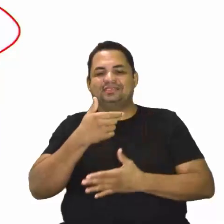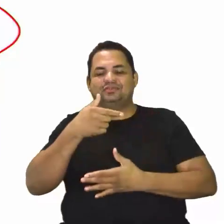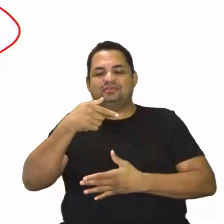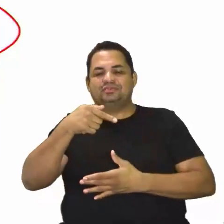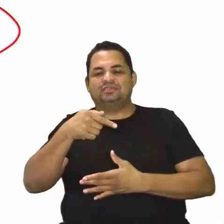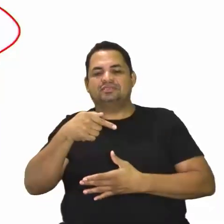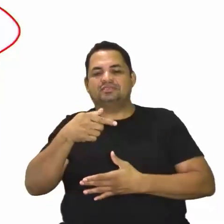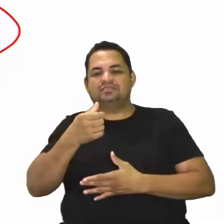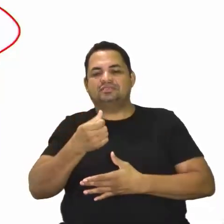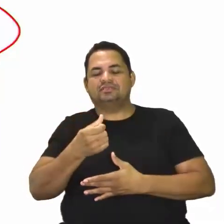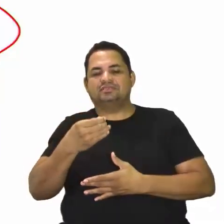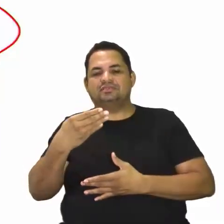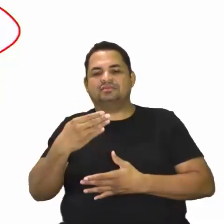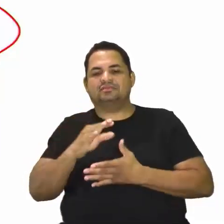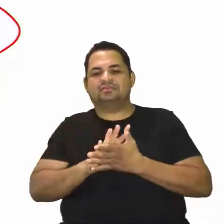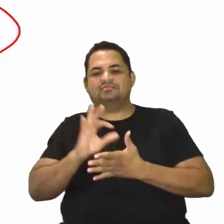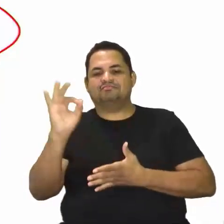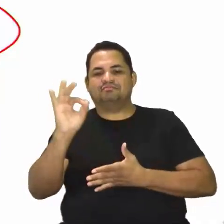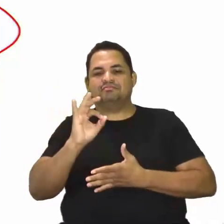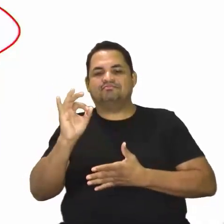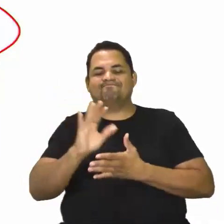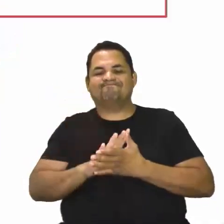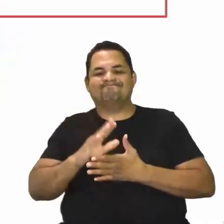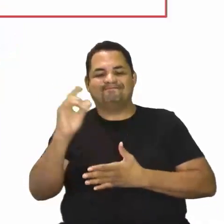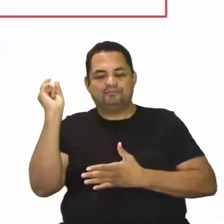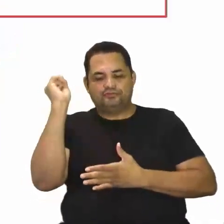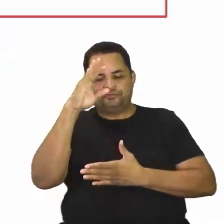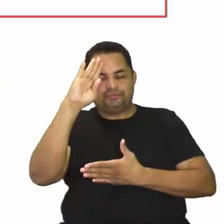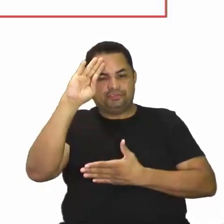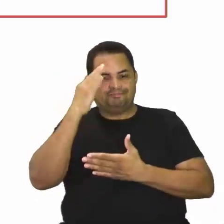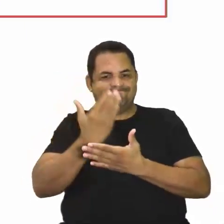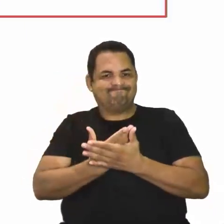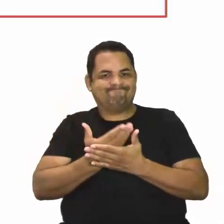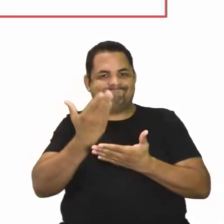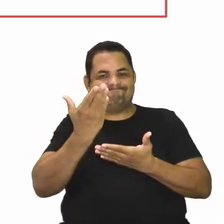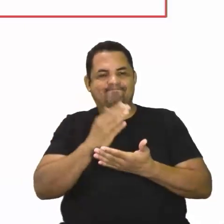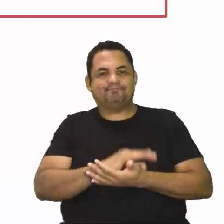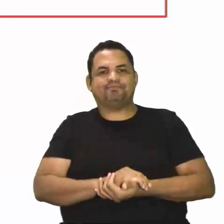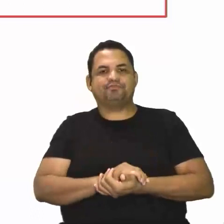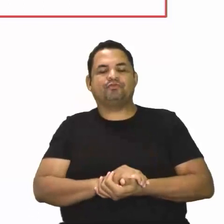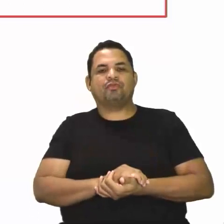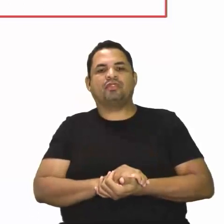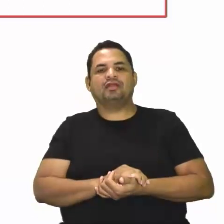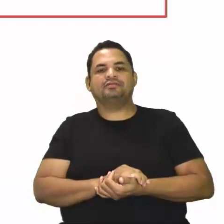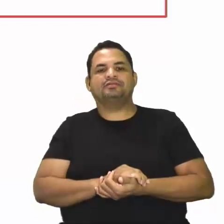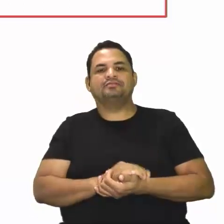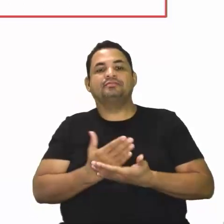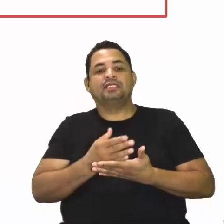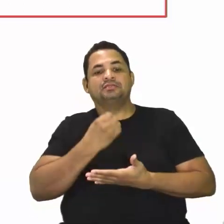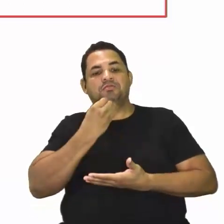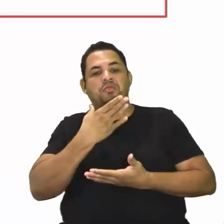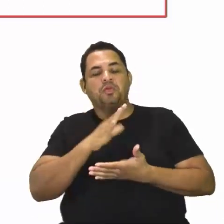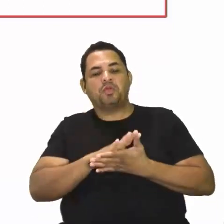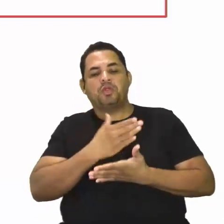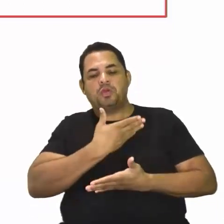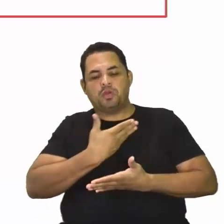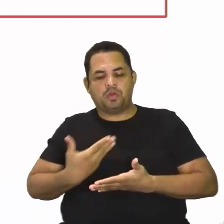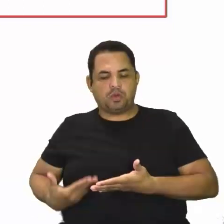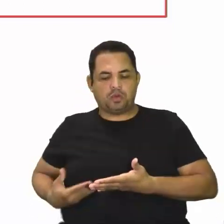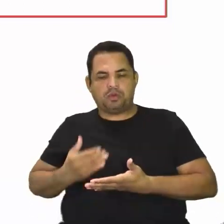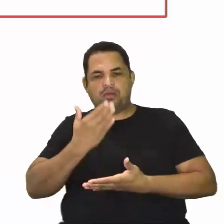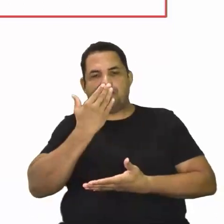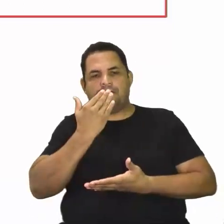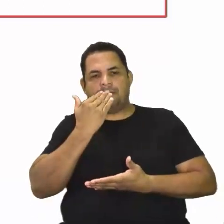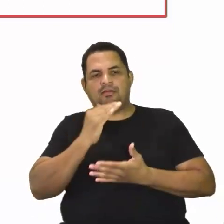1.764%. É difícil de acreditar nessa inflação chegando a esse patamar. Mas uma coisa boa que teve no governo de José